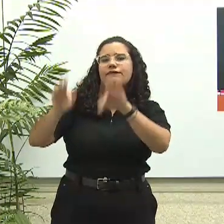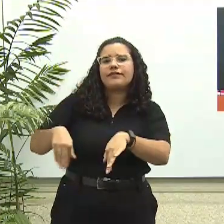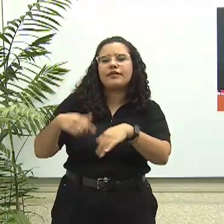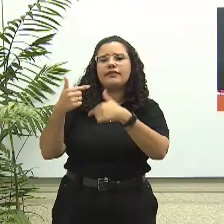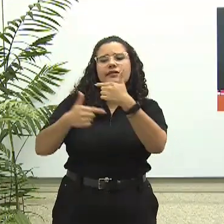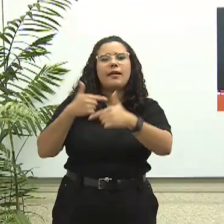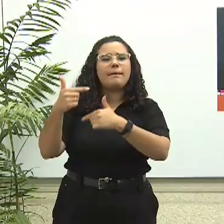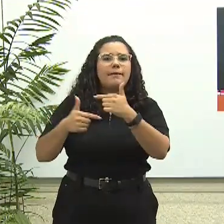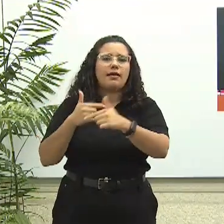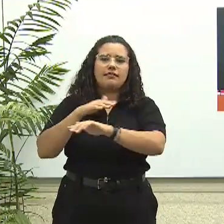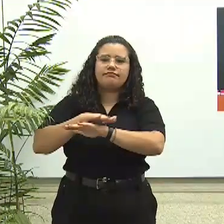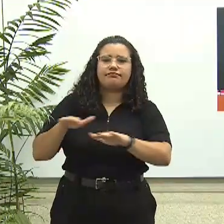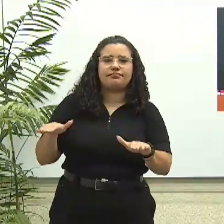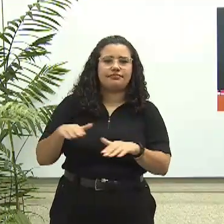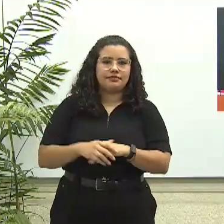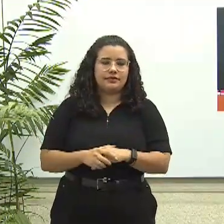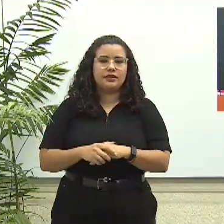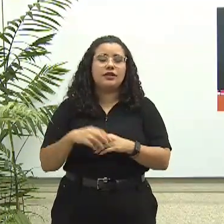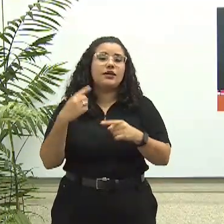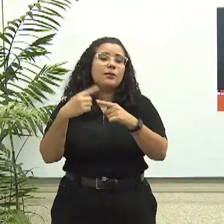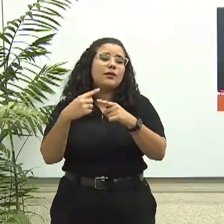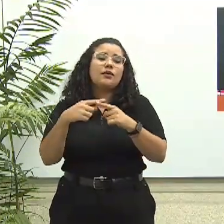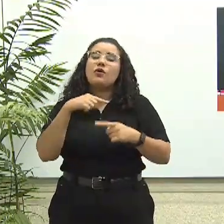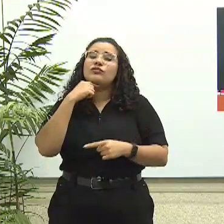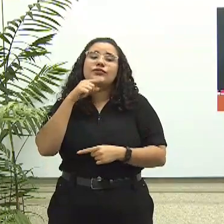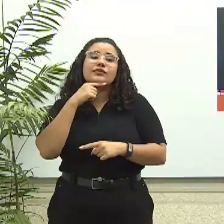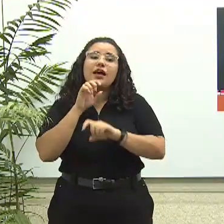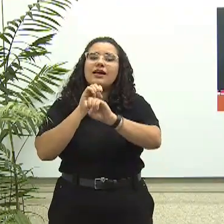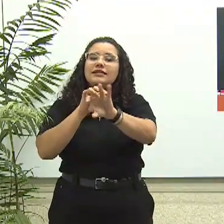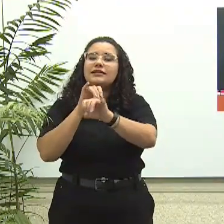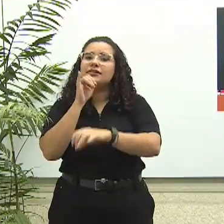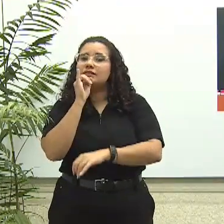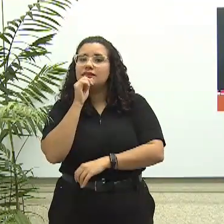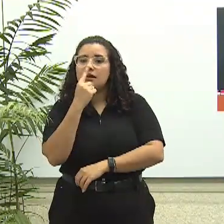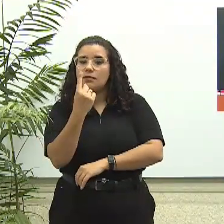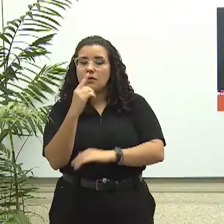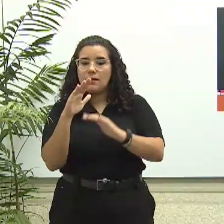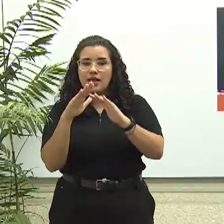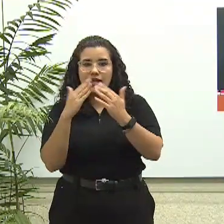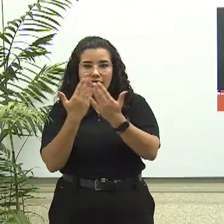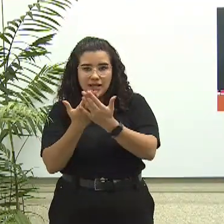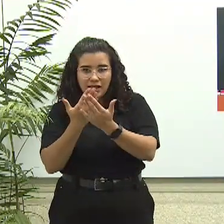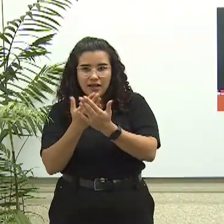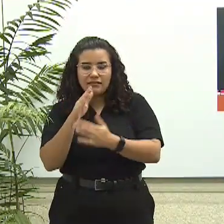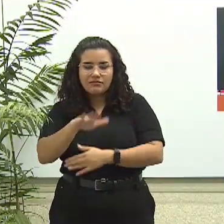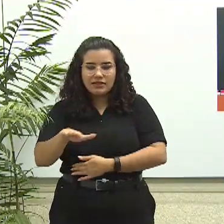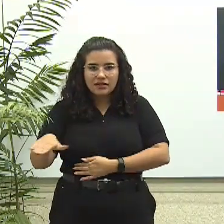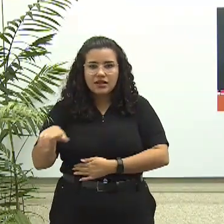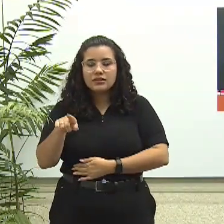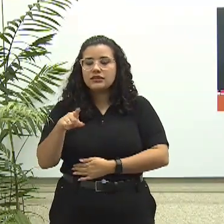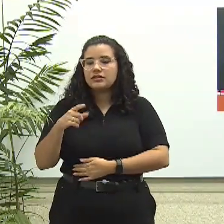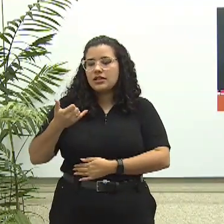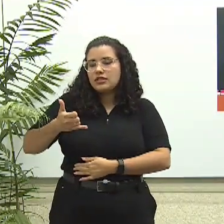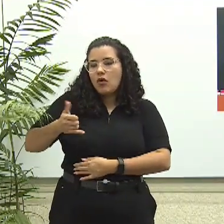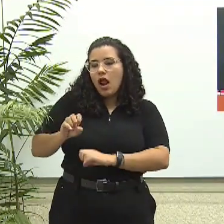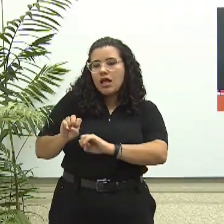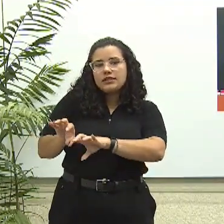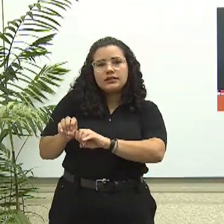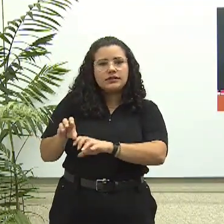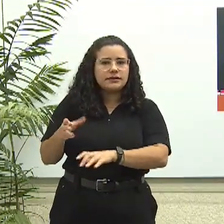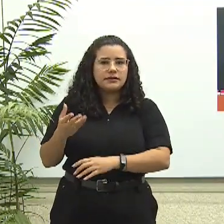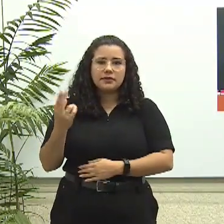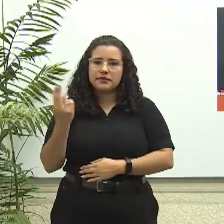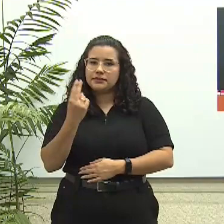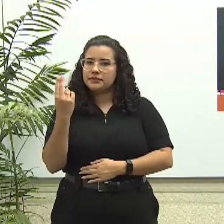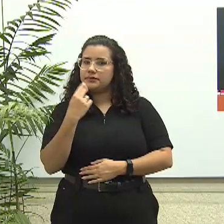o trabalho não dá para ensinar uma criança com machine learning via celular